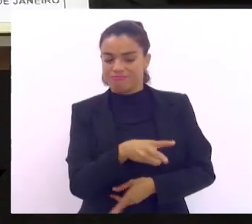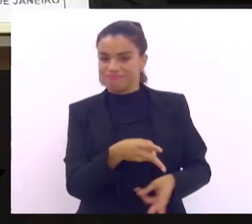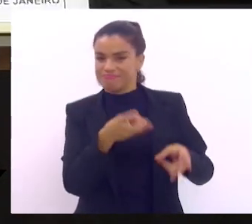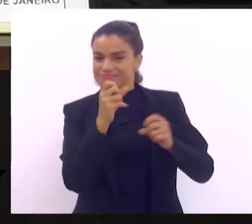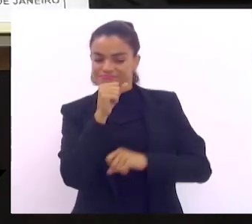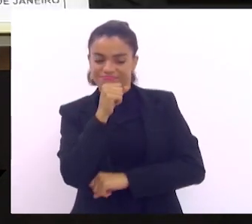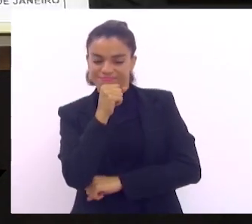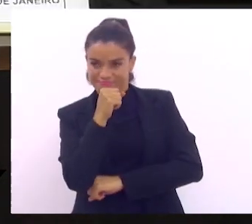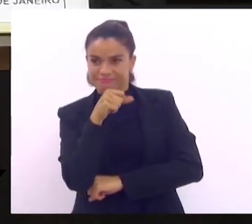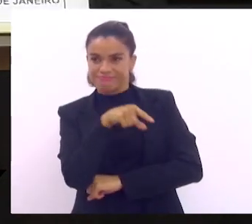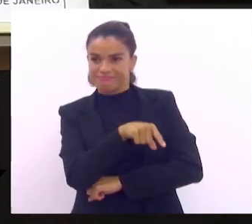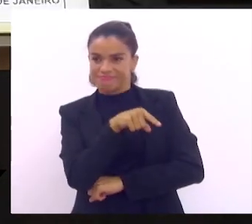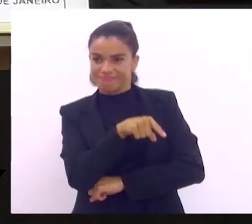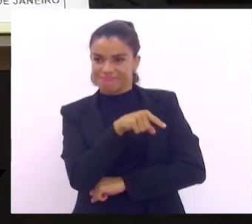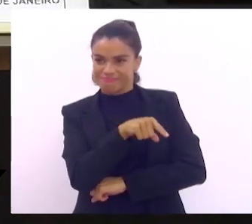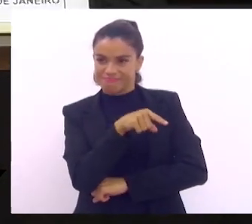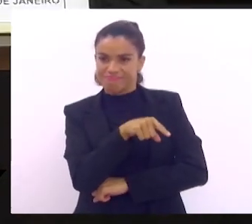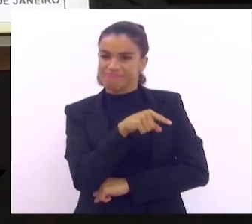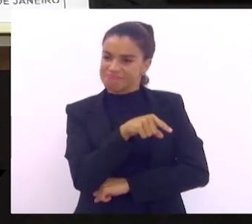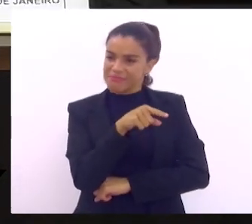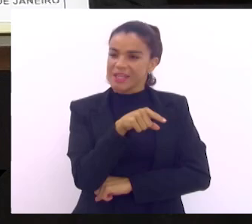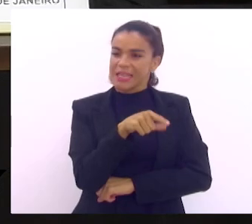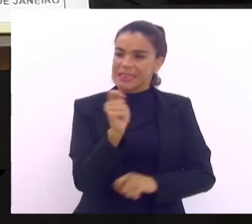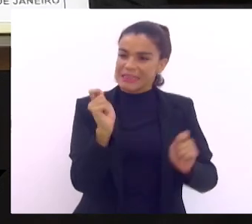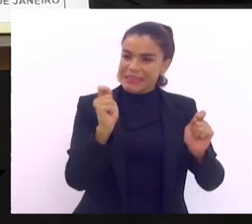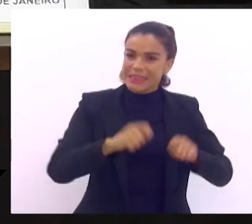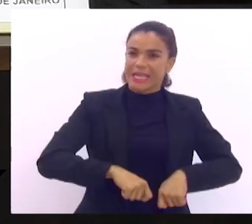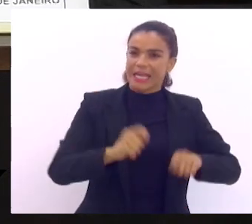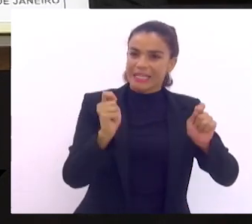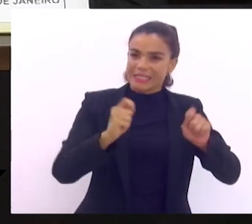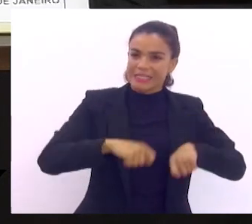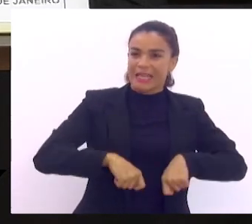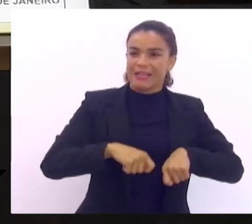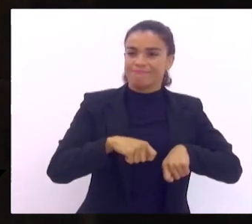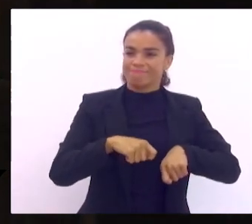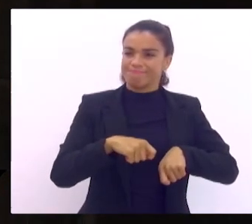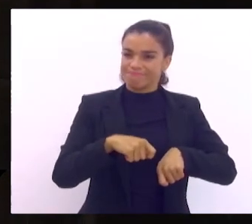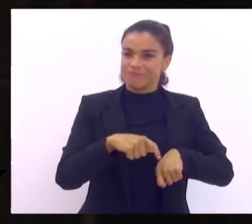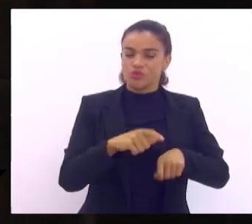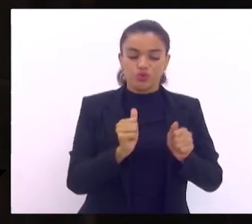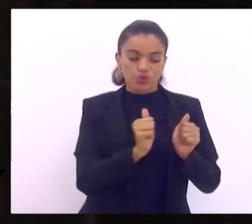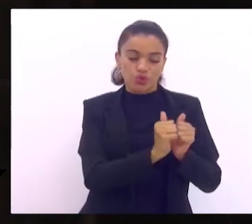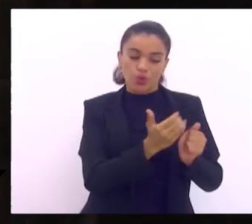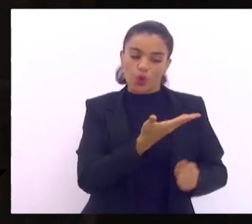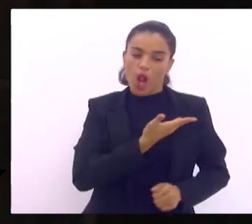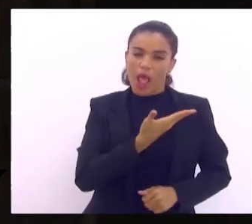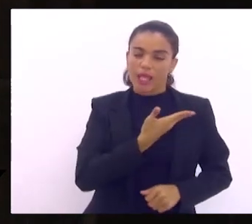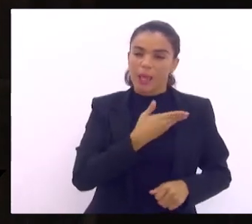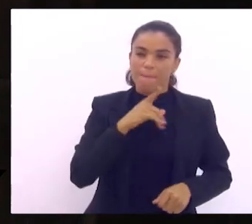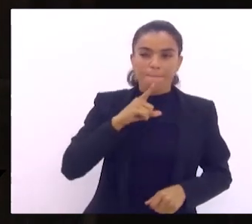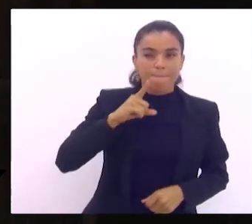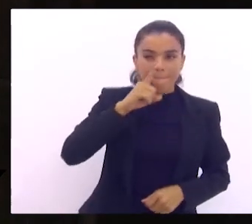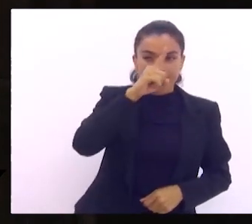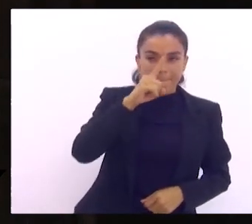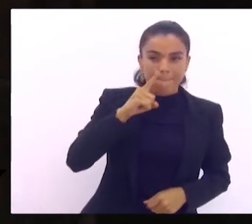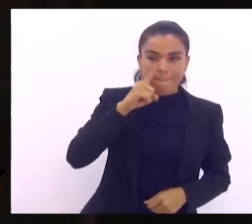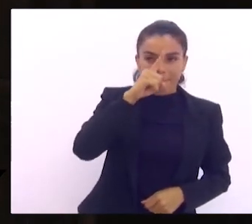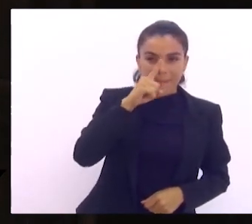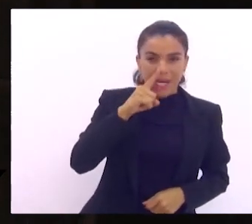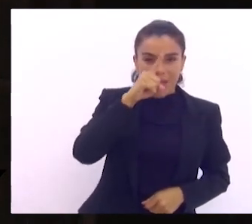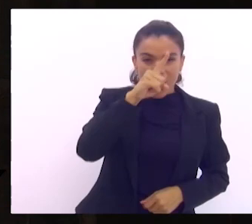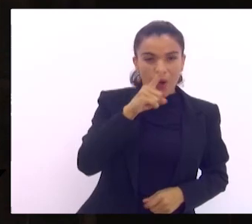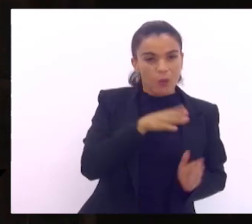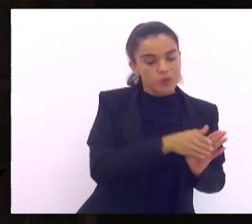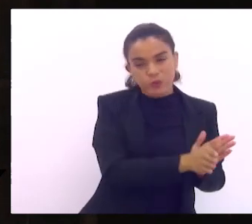ali no Mariópolis, né, já com uns coleguinhas, né, que já estavam se